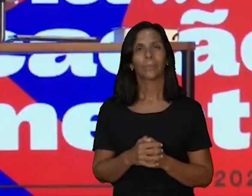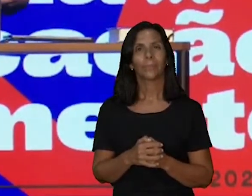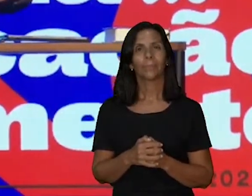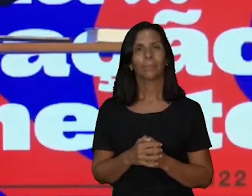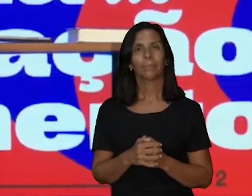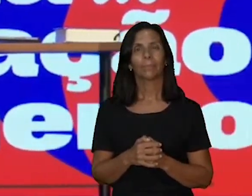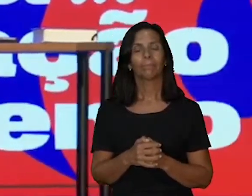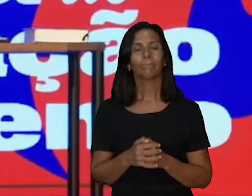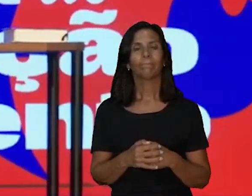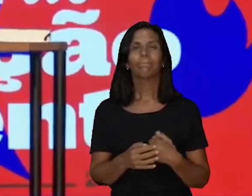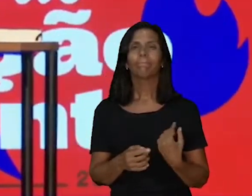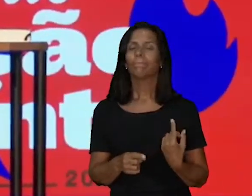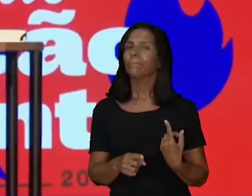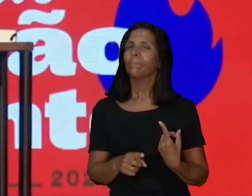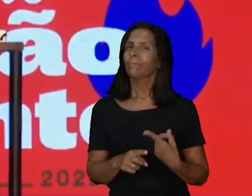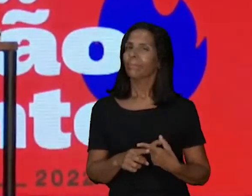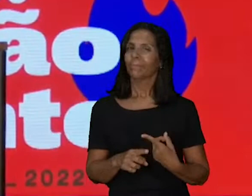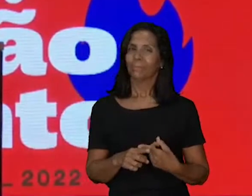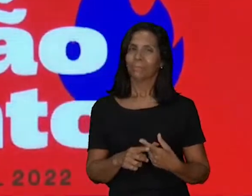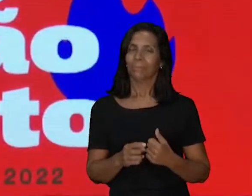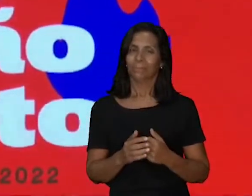Porque a igreja,